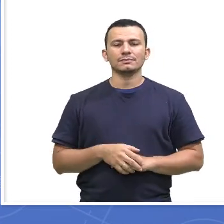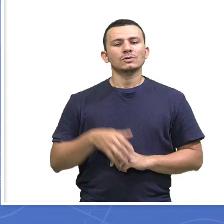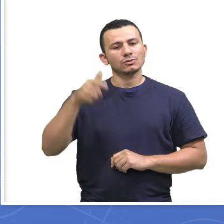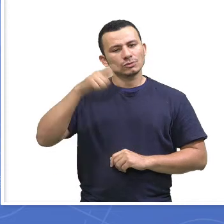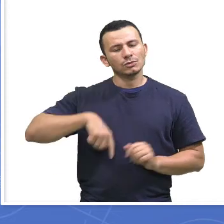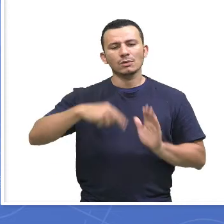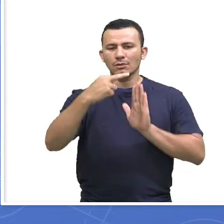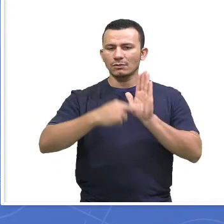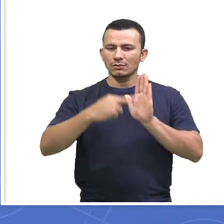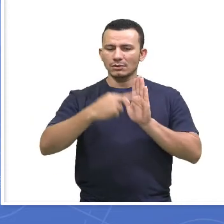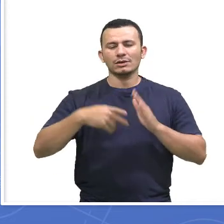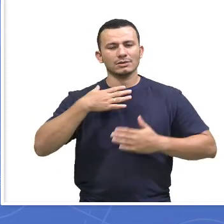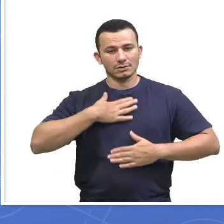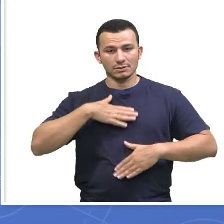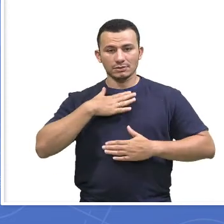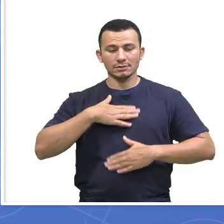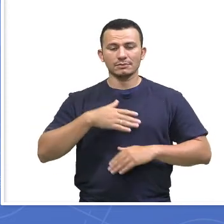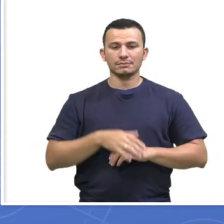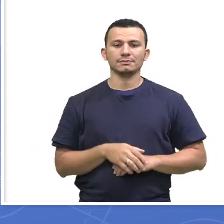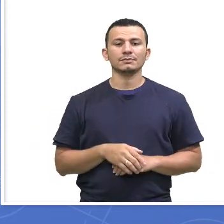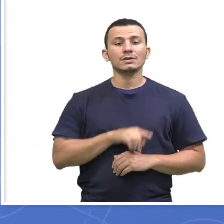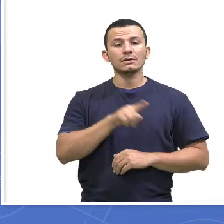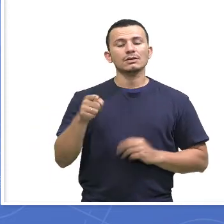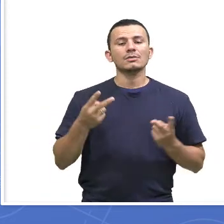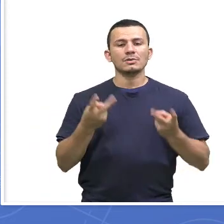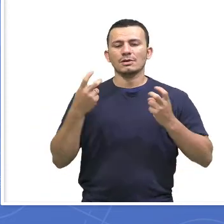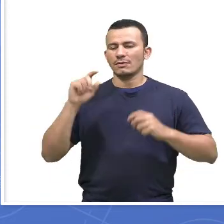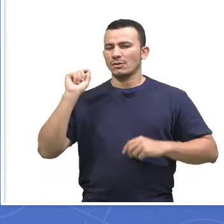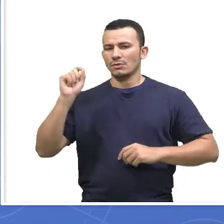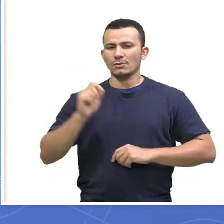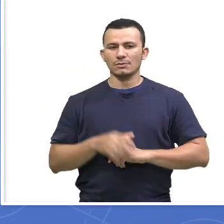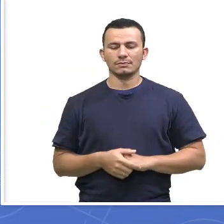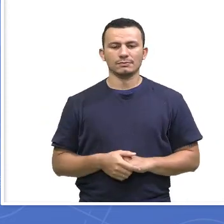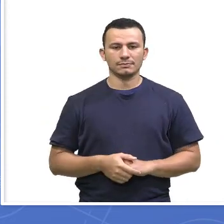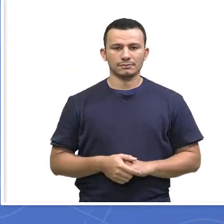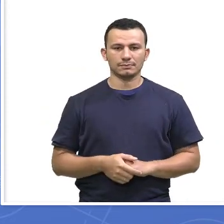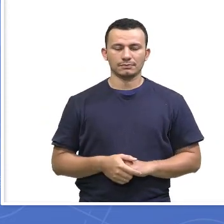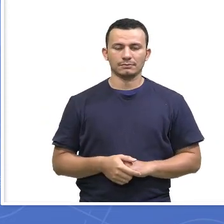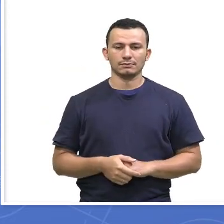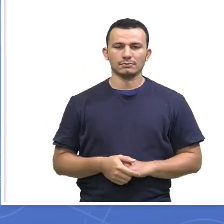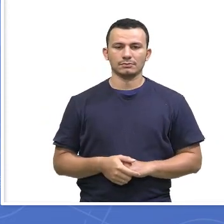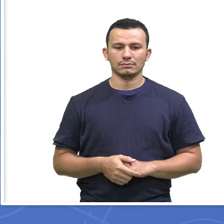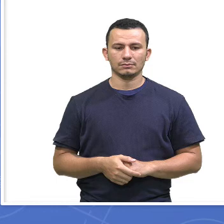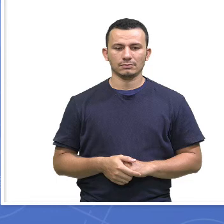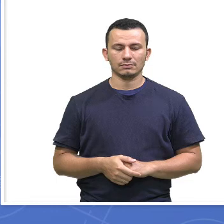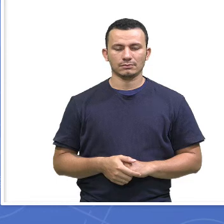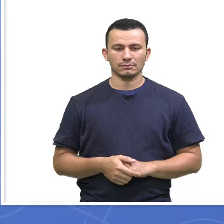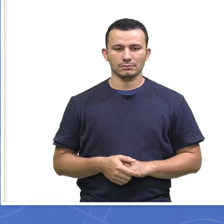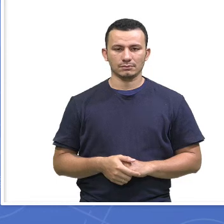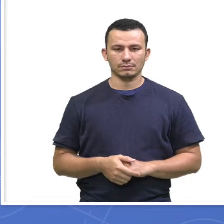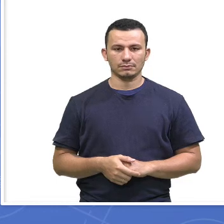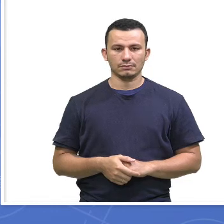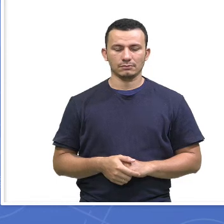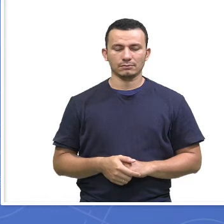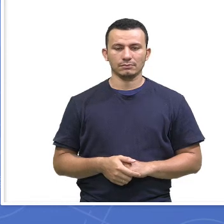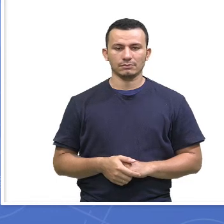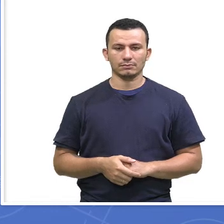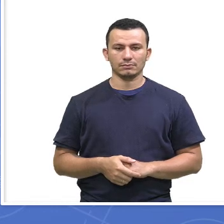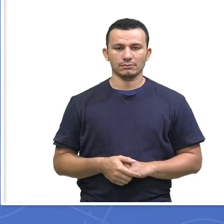analisar devagarzinho aqui, ó. Quero que vocês observem o seguinte, né? Quando nós falamos de